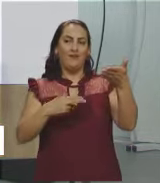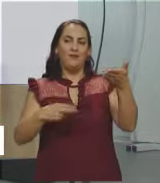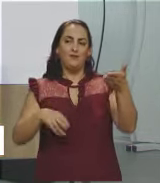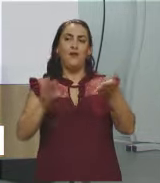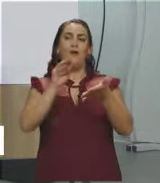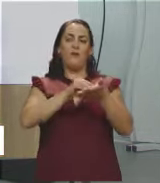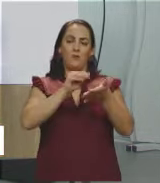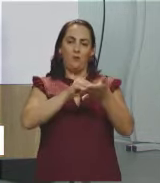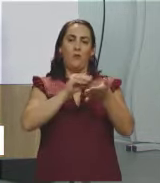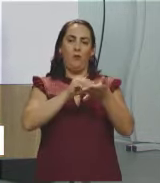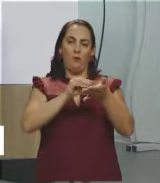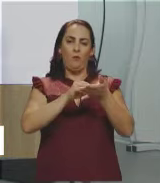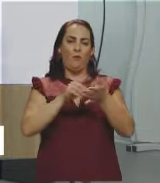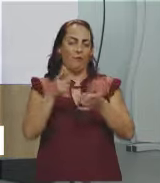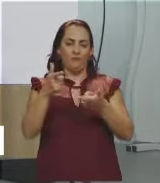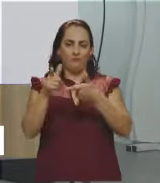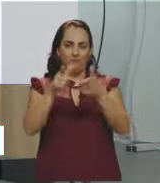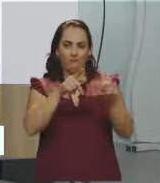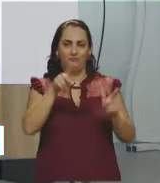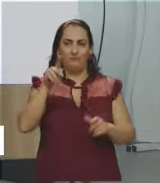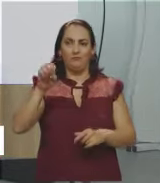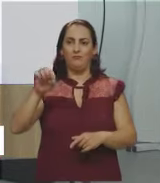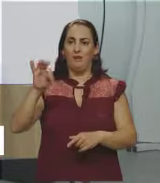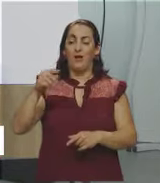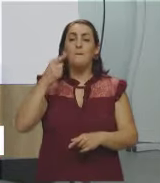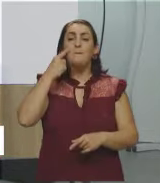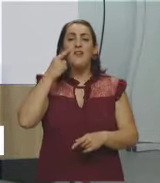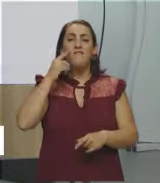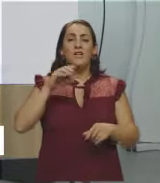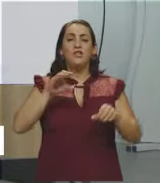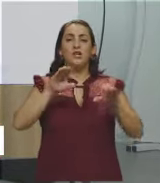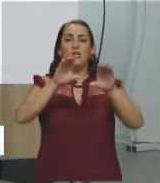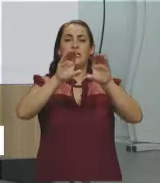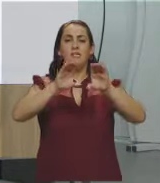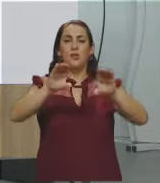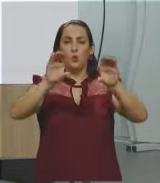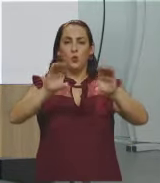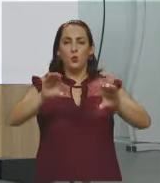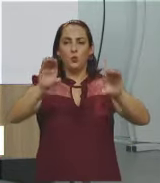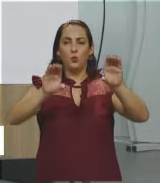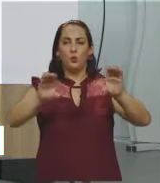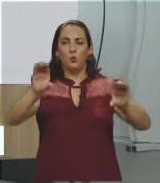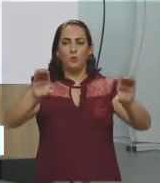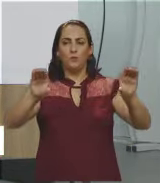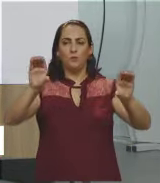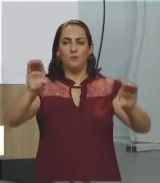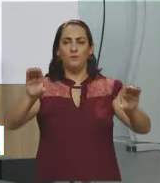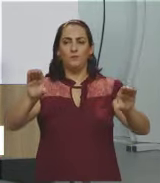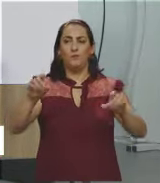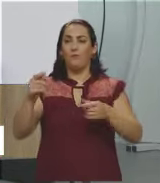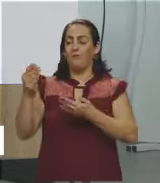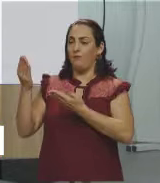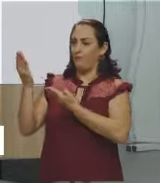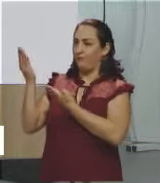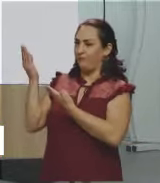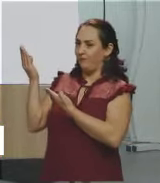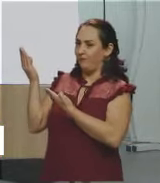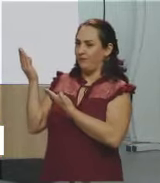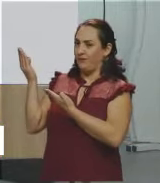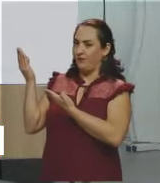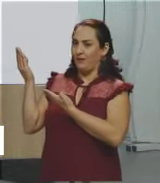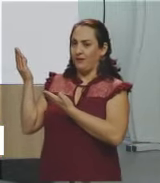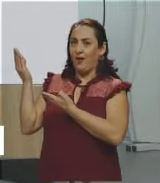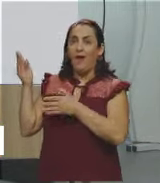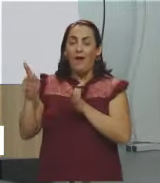o enunciado para a gente discutir a lei de Kirchhoff. Tá aqui o circuito, você olha para ele assim no primeiro momento, até assusta, né? Normalmente quando eu estou dando aula